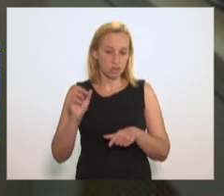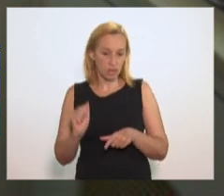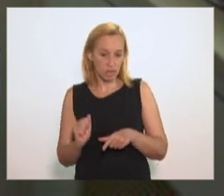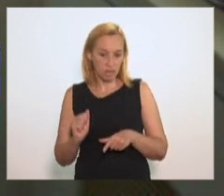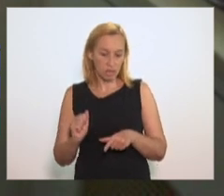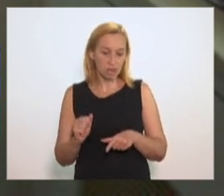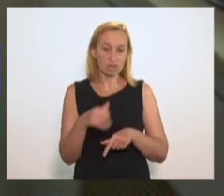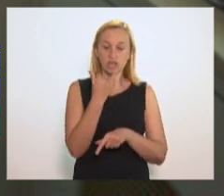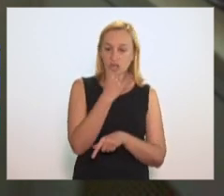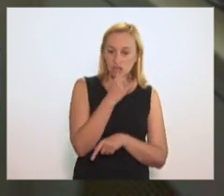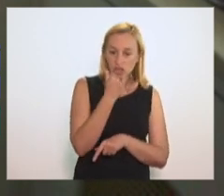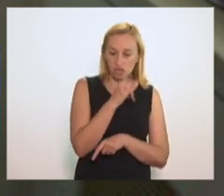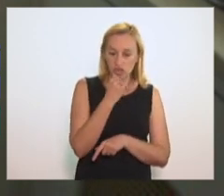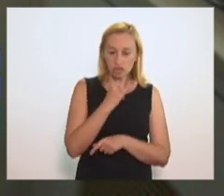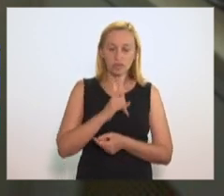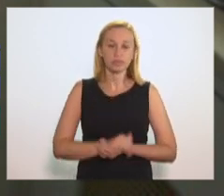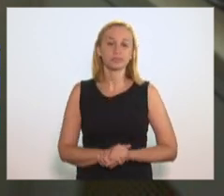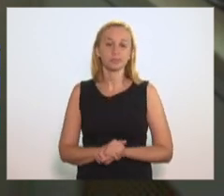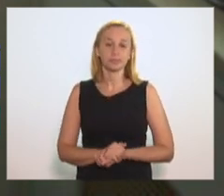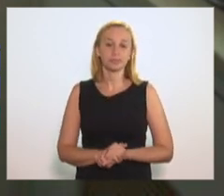de energia elétrica